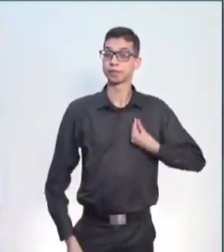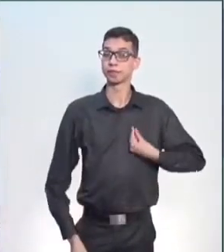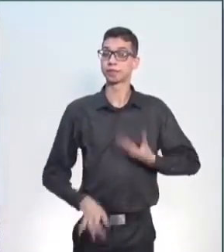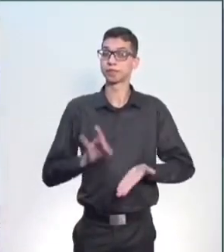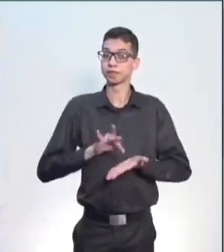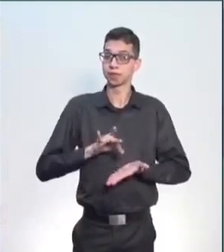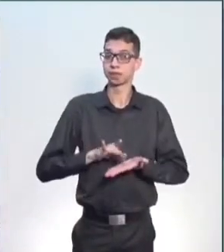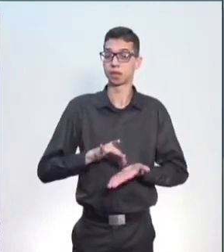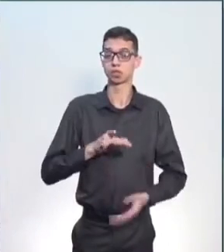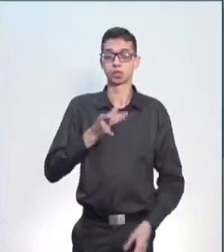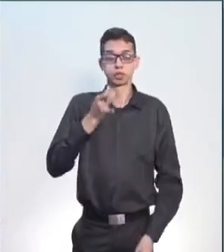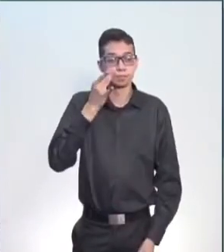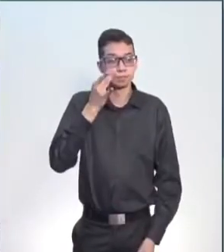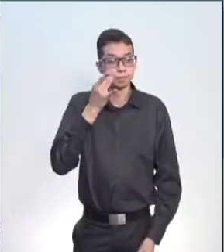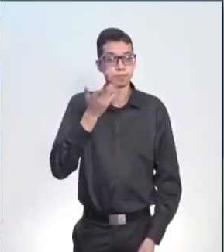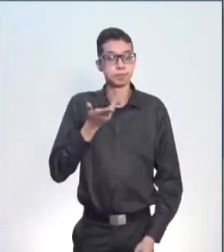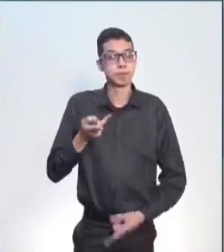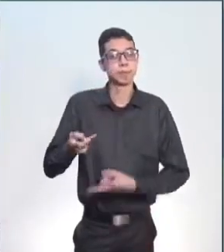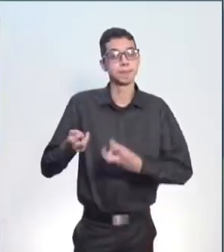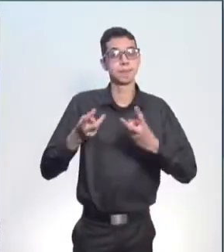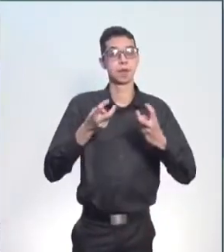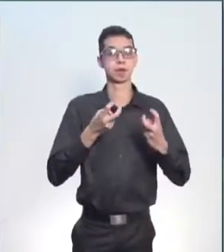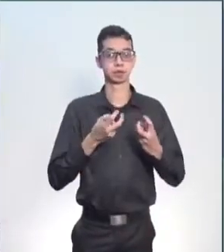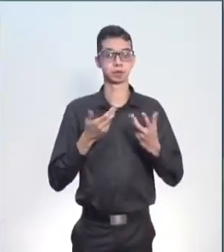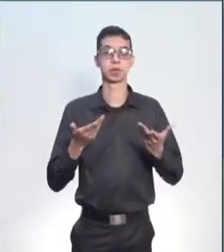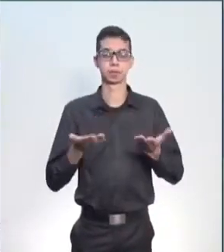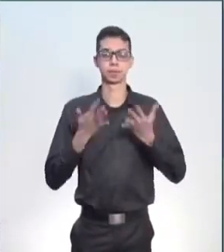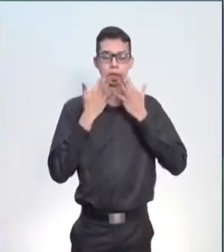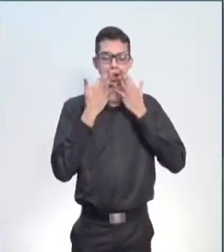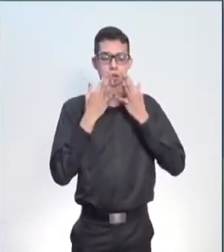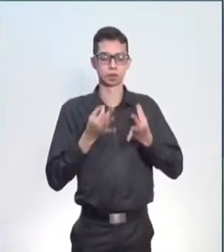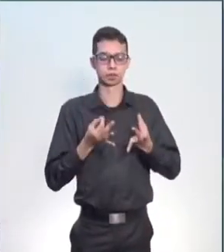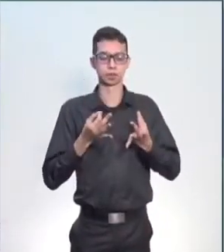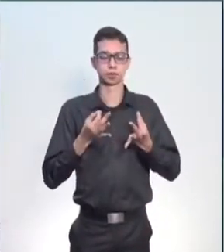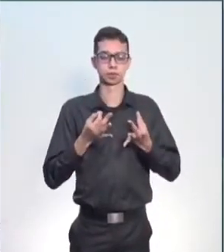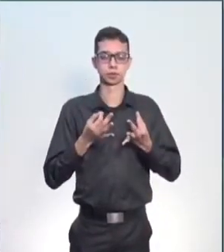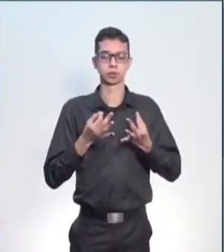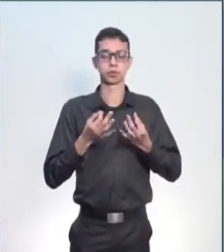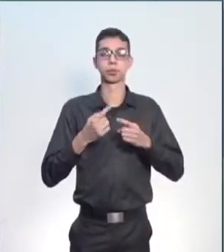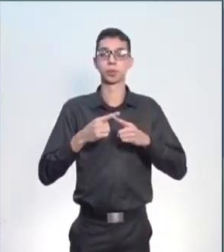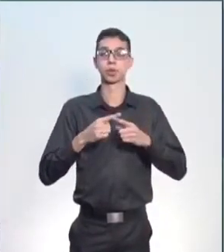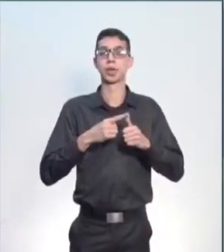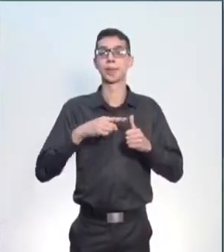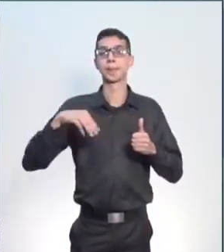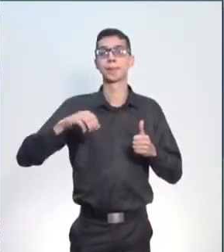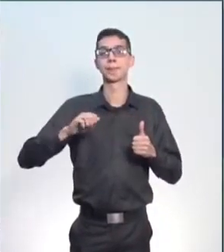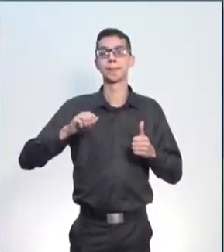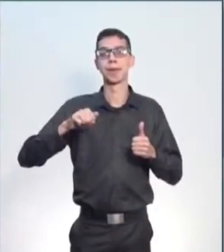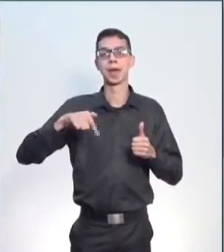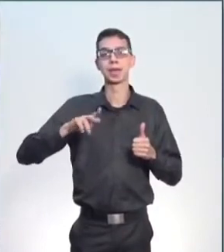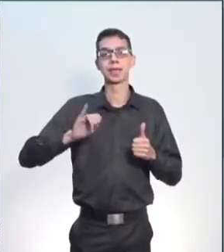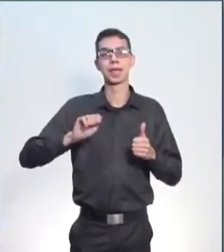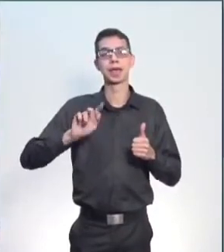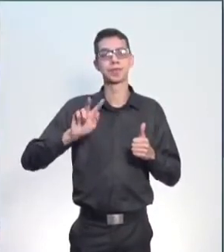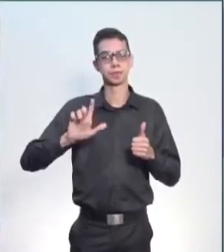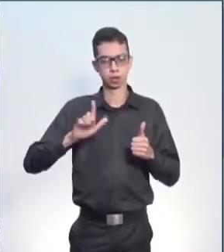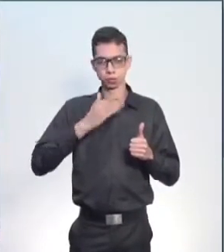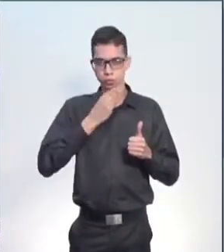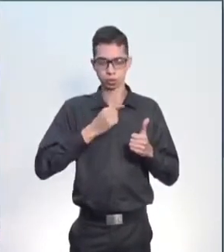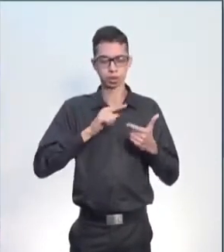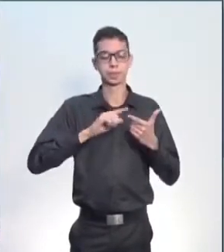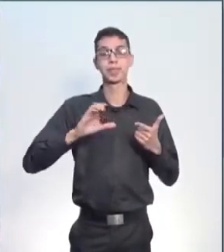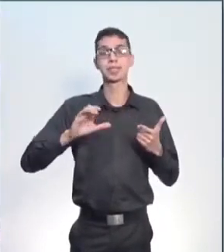É essa a atenção que nos chama, tanto Maquiavel como Cícero, né? As coisas acontecem no mundo,